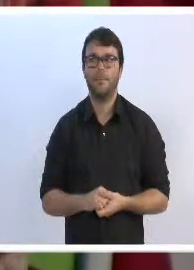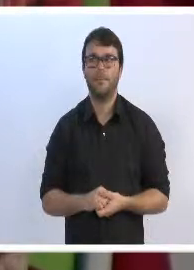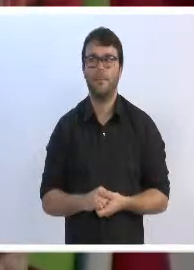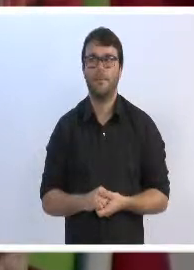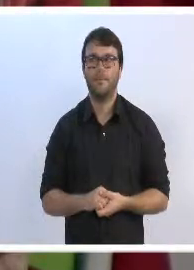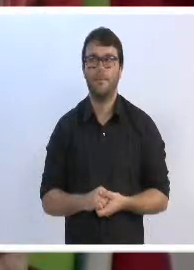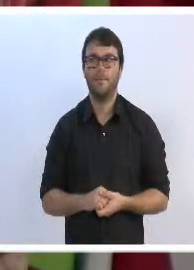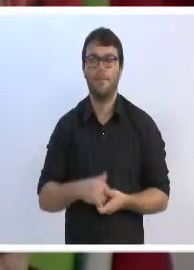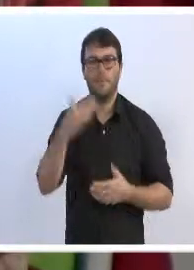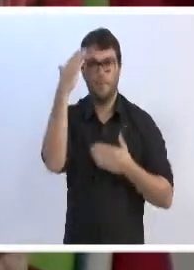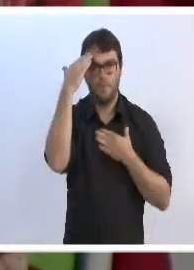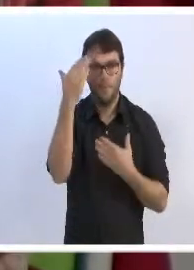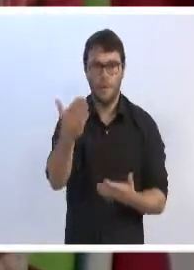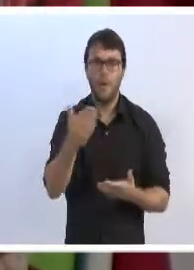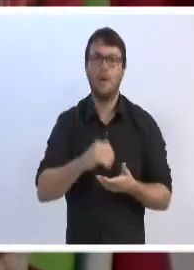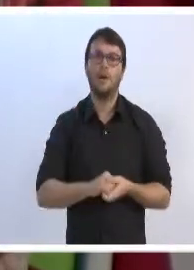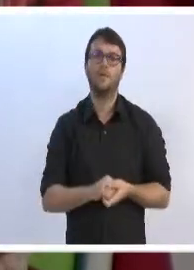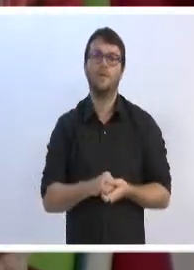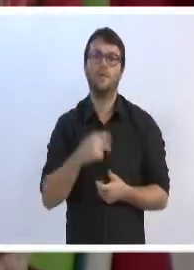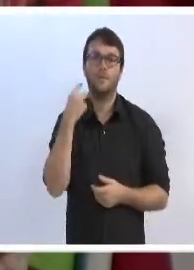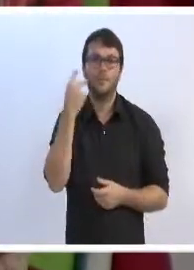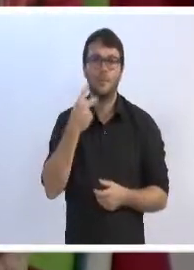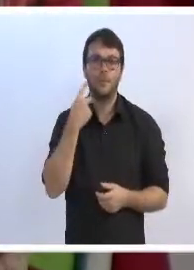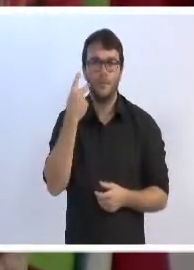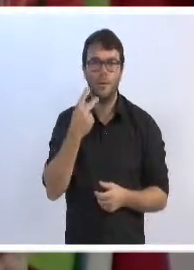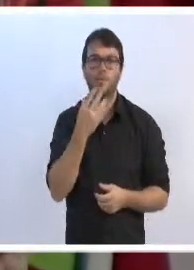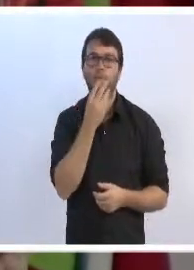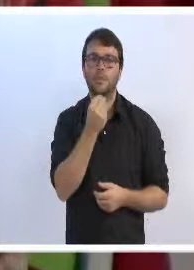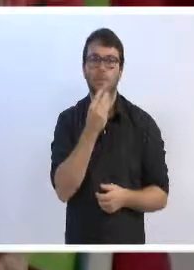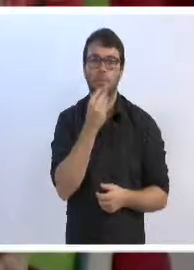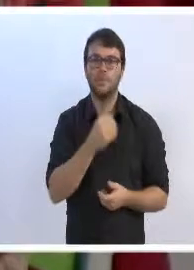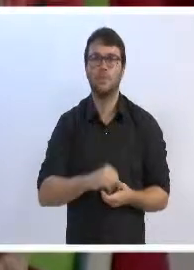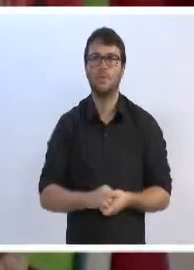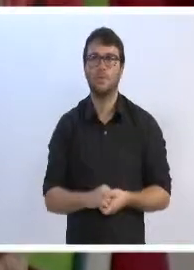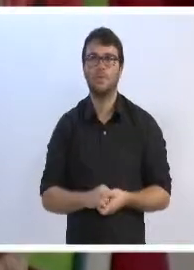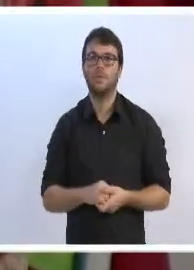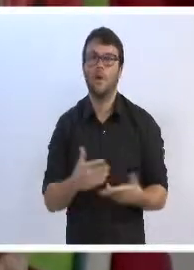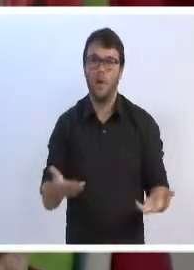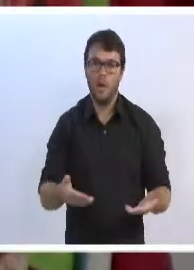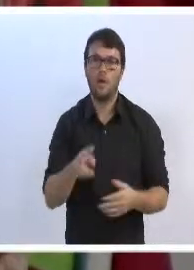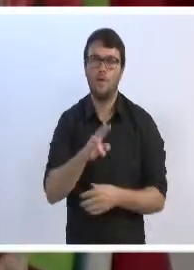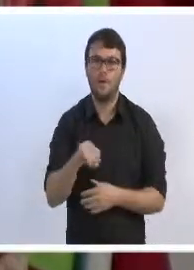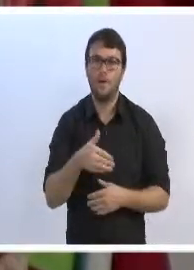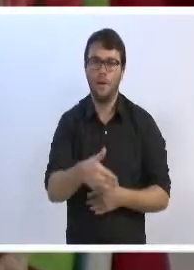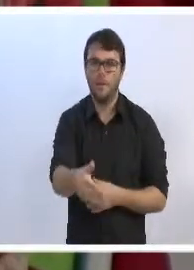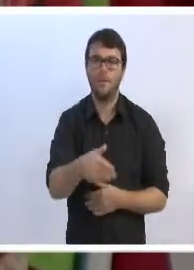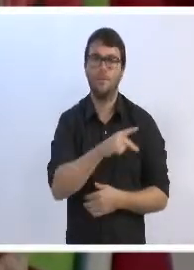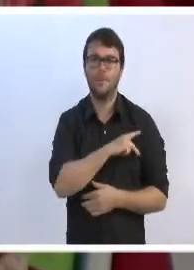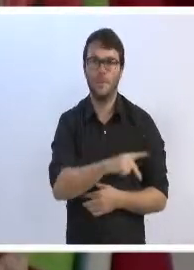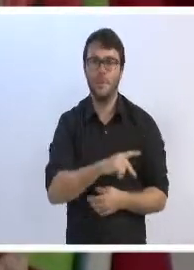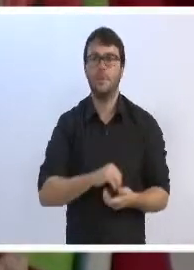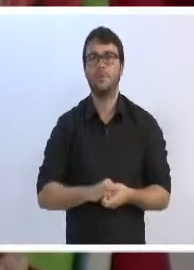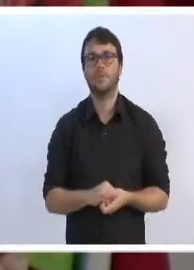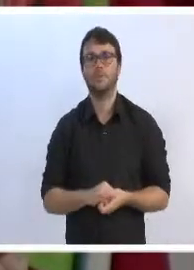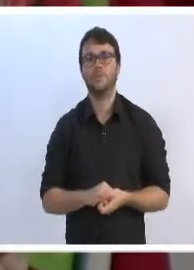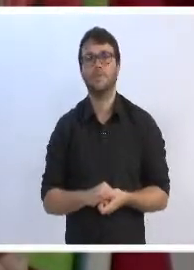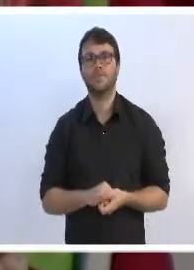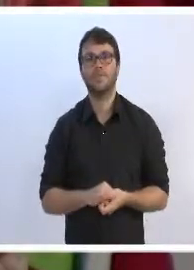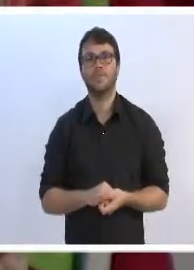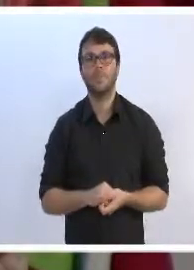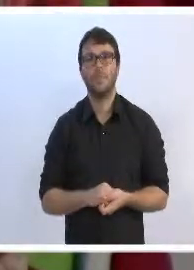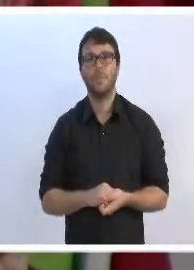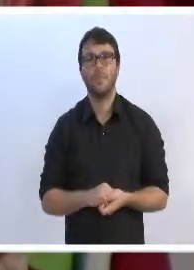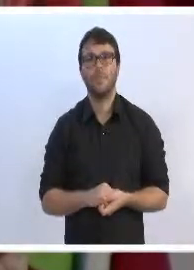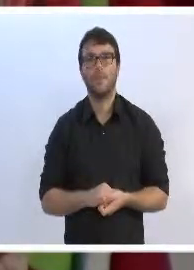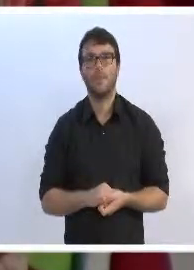obrigado vereador bruno cunha neste momento preside os trabalhos desta casa eu gostaria